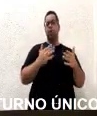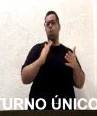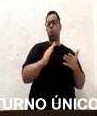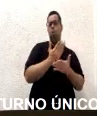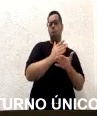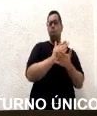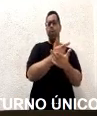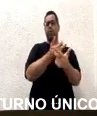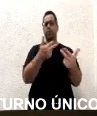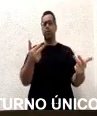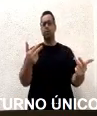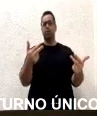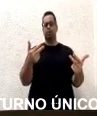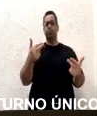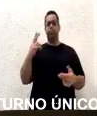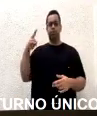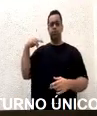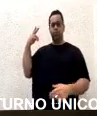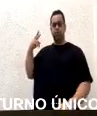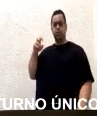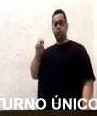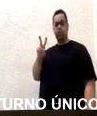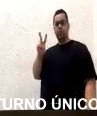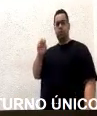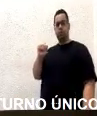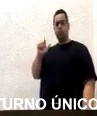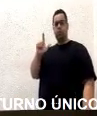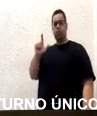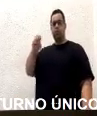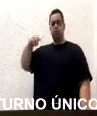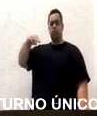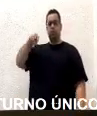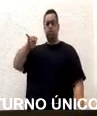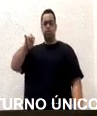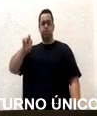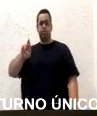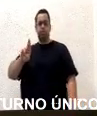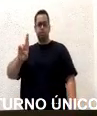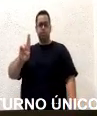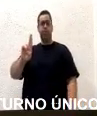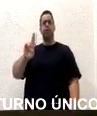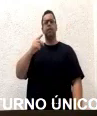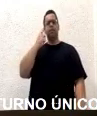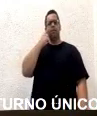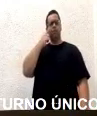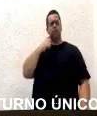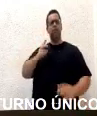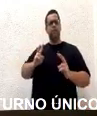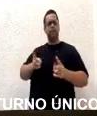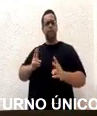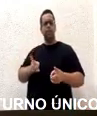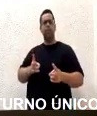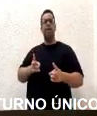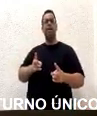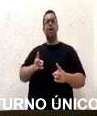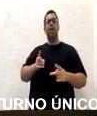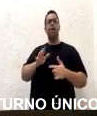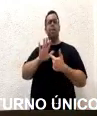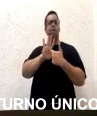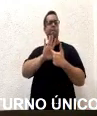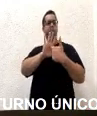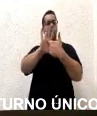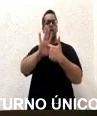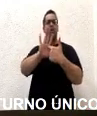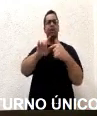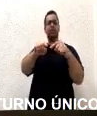que acompanha sempre, mais, podemos dizer, com maior propriedade. É um projeto que acompanha dos terrenos que estavam lá no